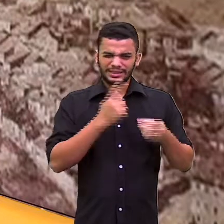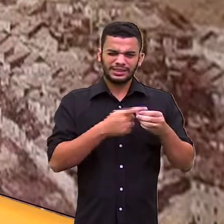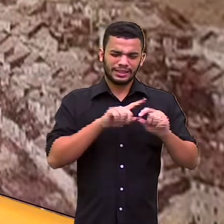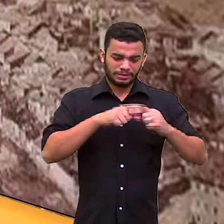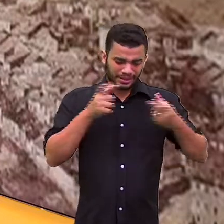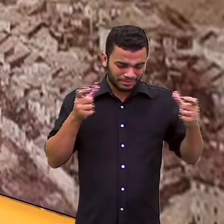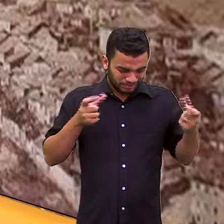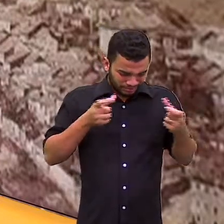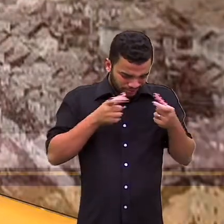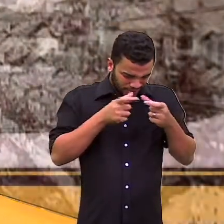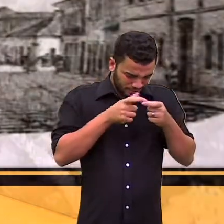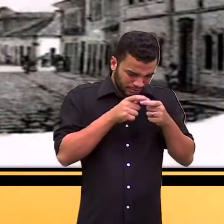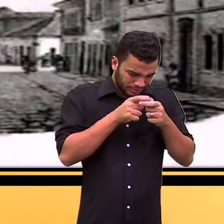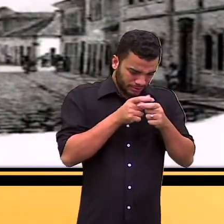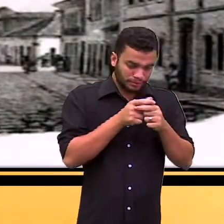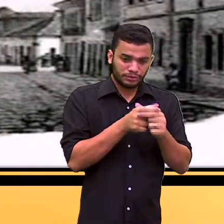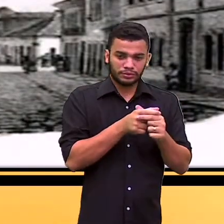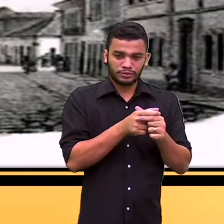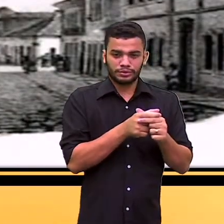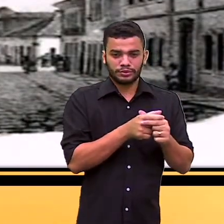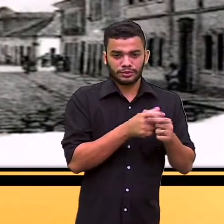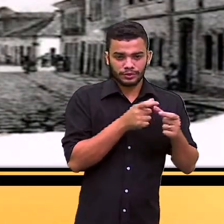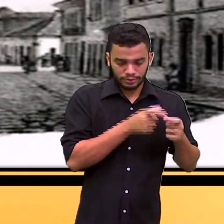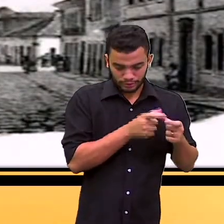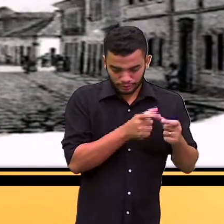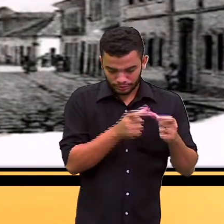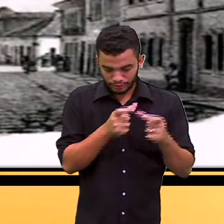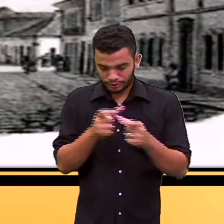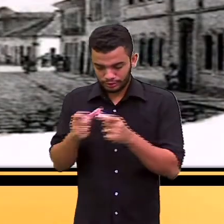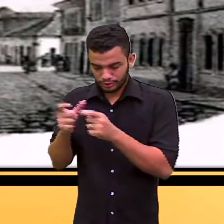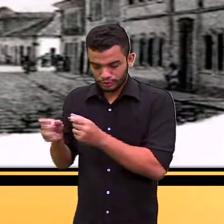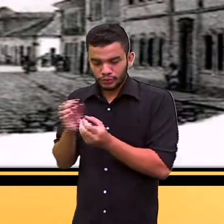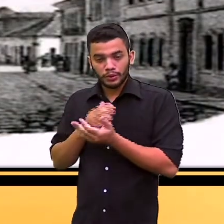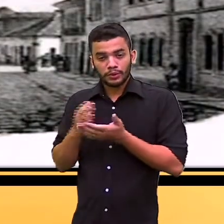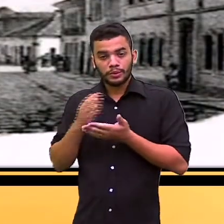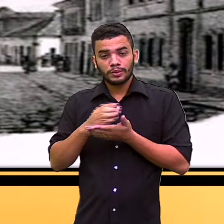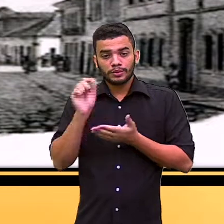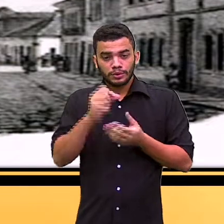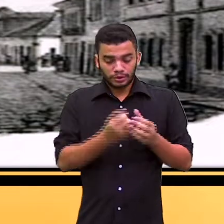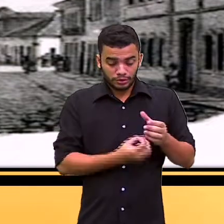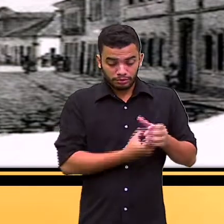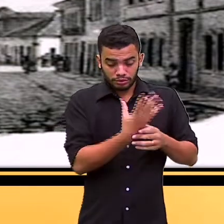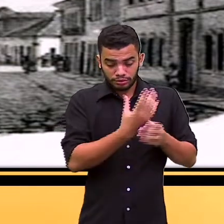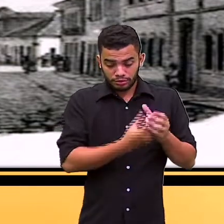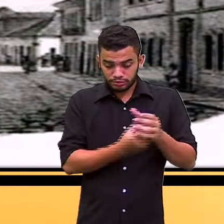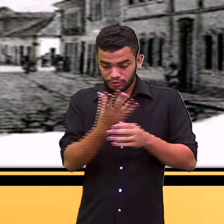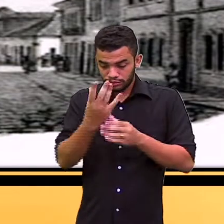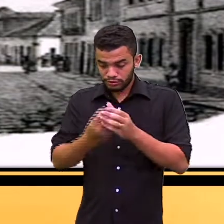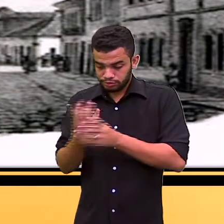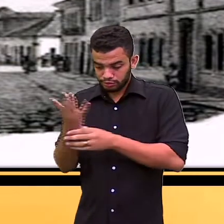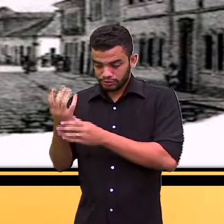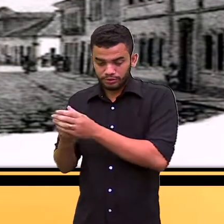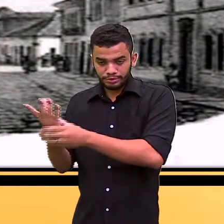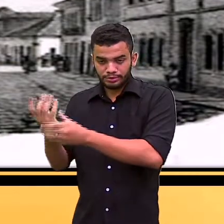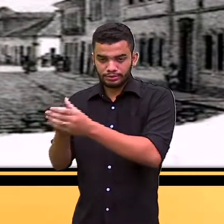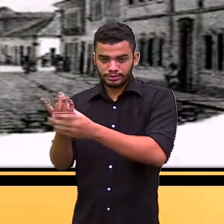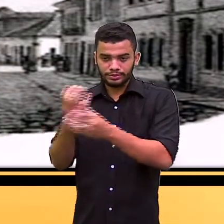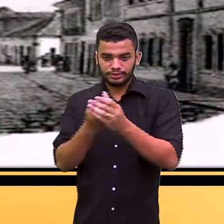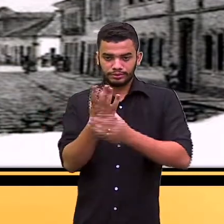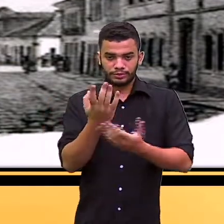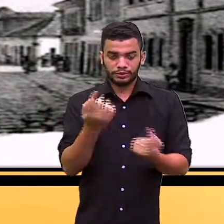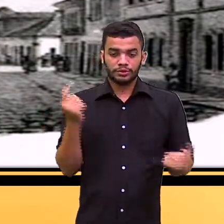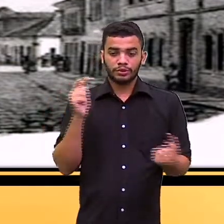Foram surgindo ao longo das rotas comerciais que abasteciam a região das minas para controlar